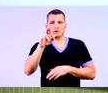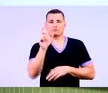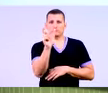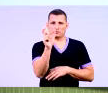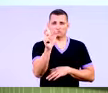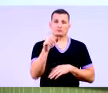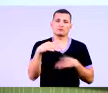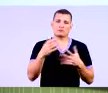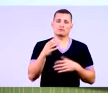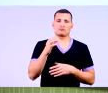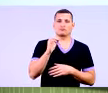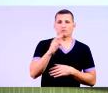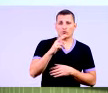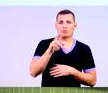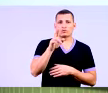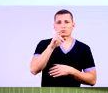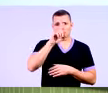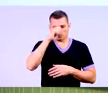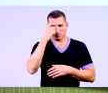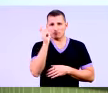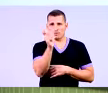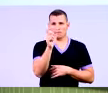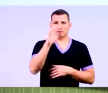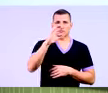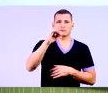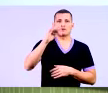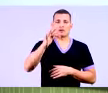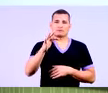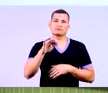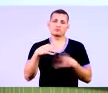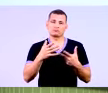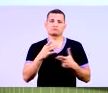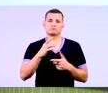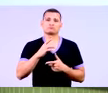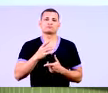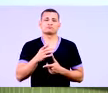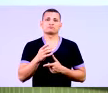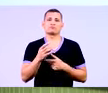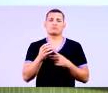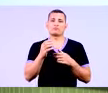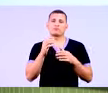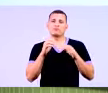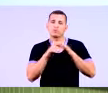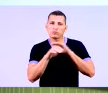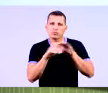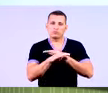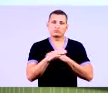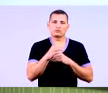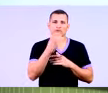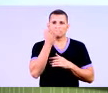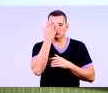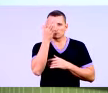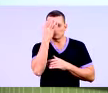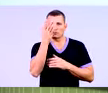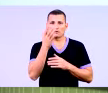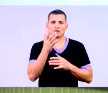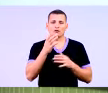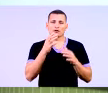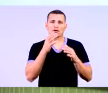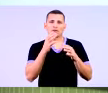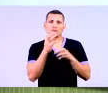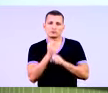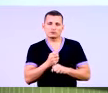dado que precisa de menos números para facilitar o armazenamento para facilitar o processamento se eu posso trabalhar com um volume muito grande de